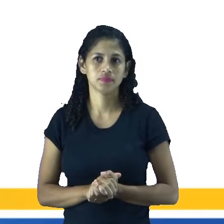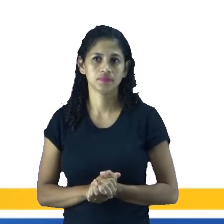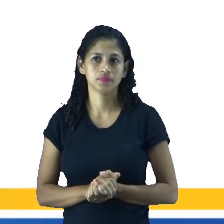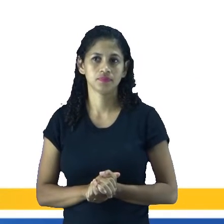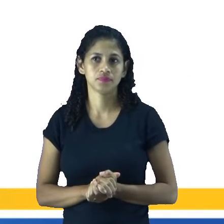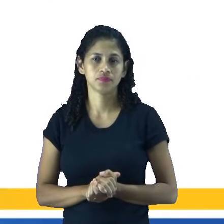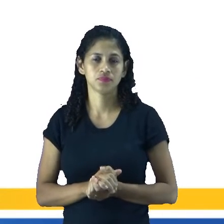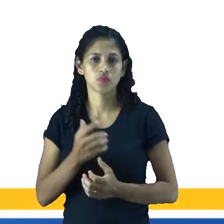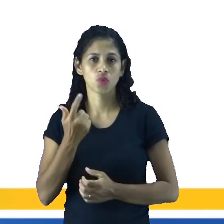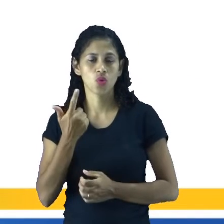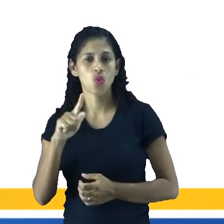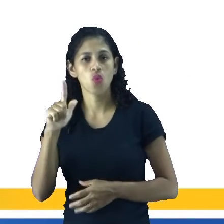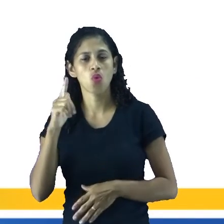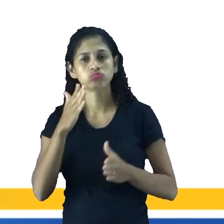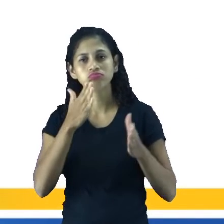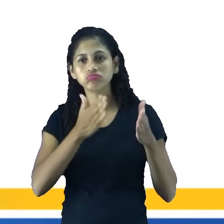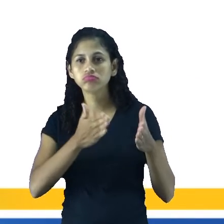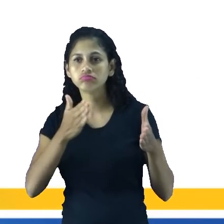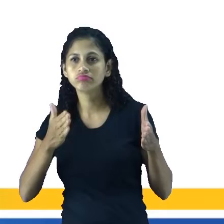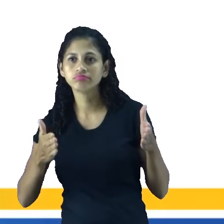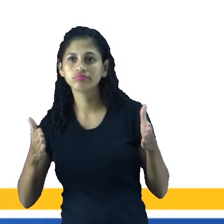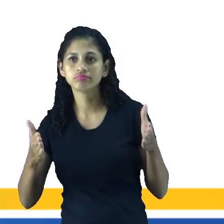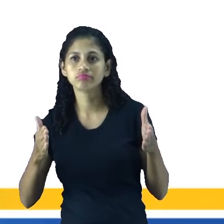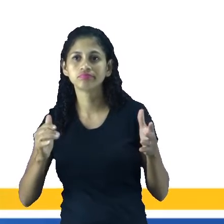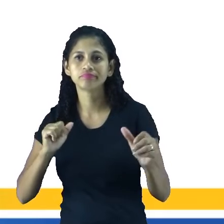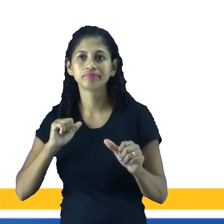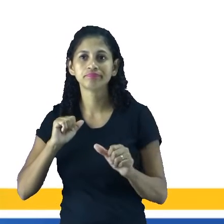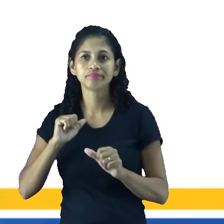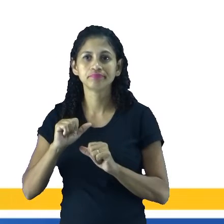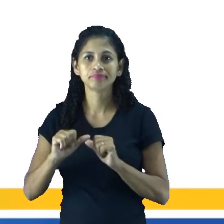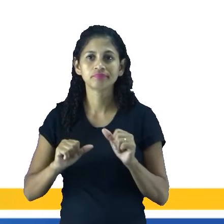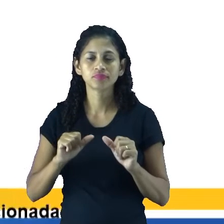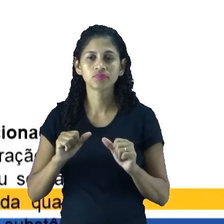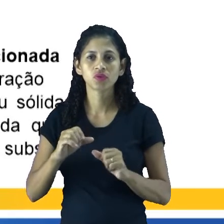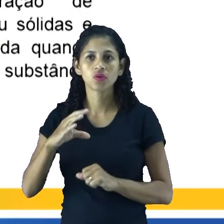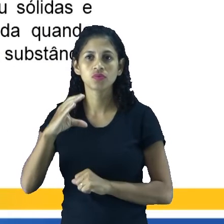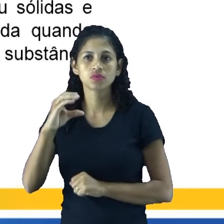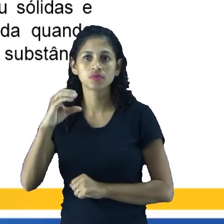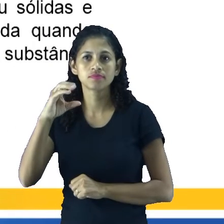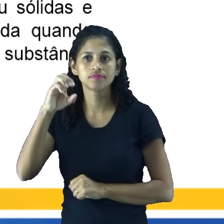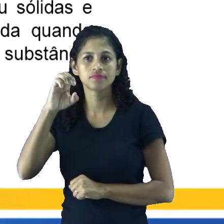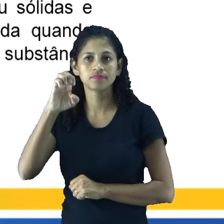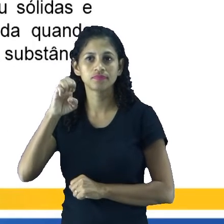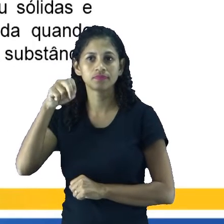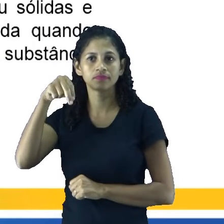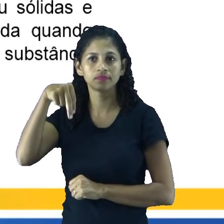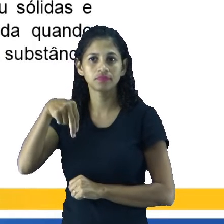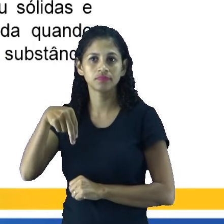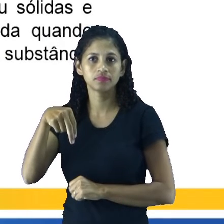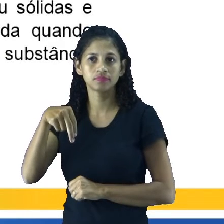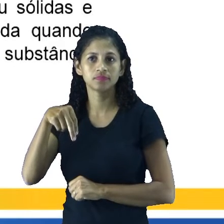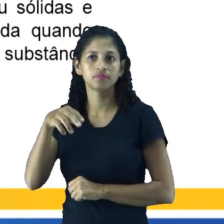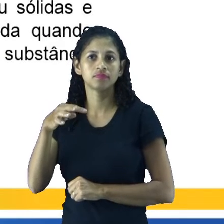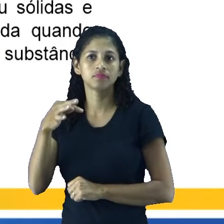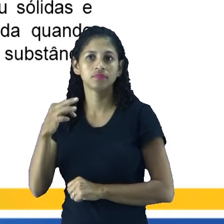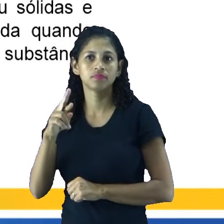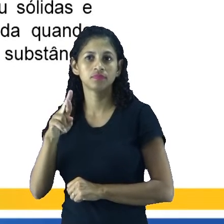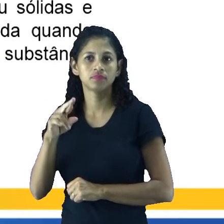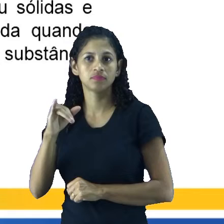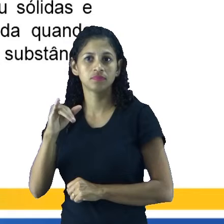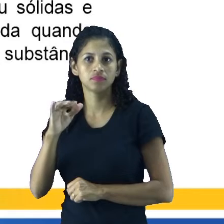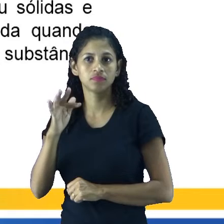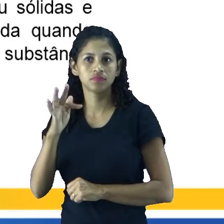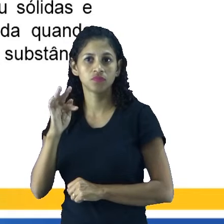E aí, outro processo que nós temos vai ser o processo aí de centrifugação e o processo de dissolução